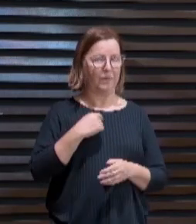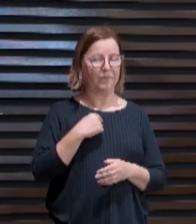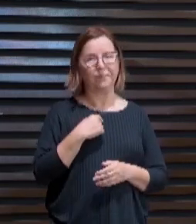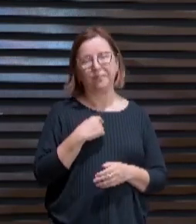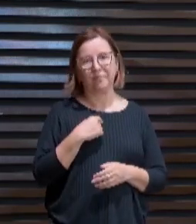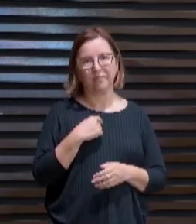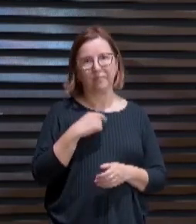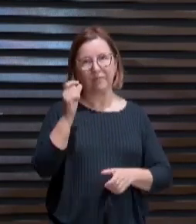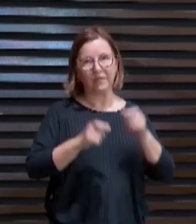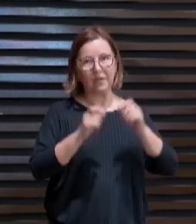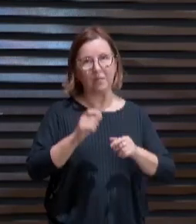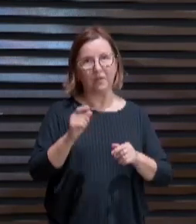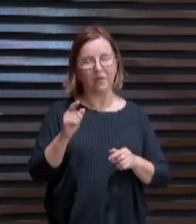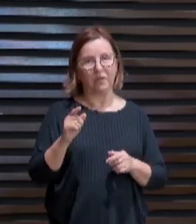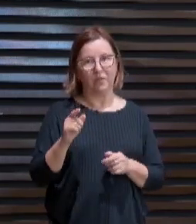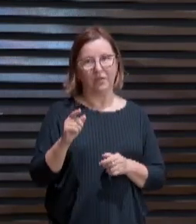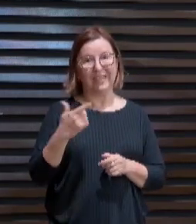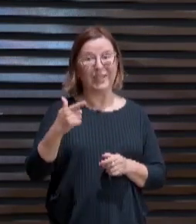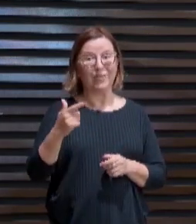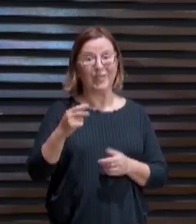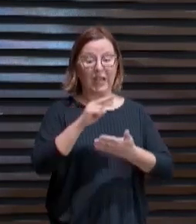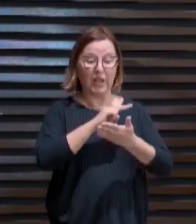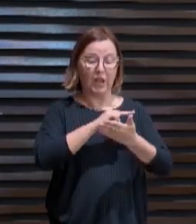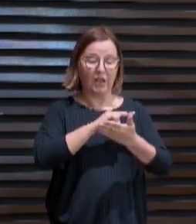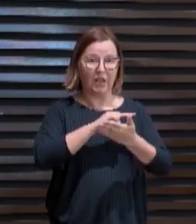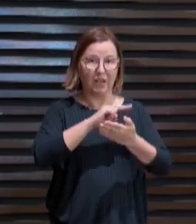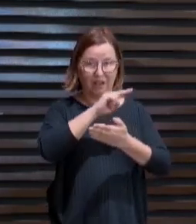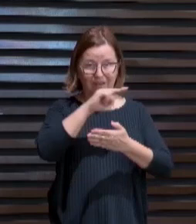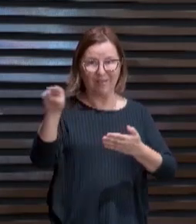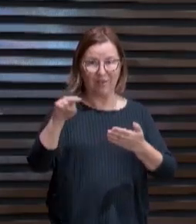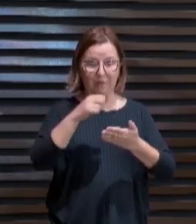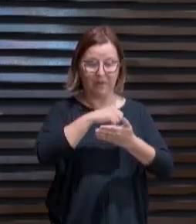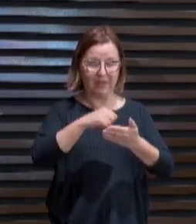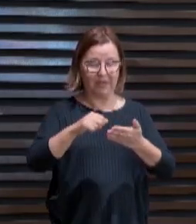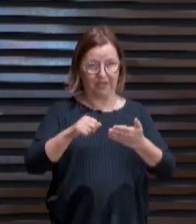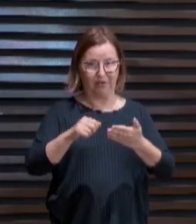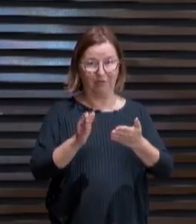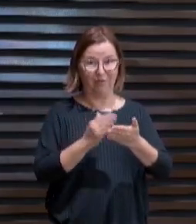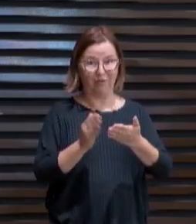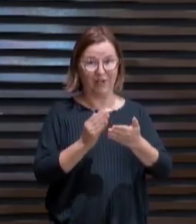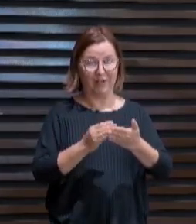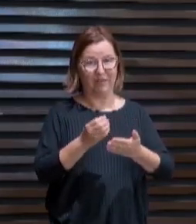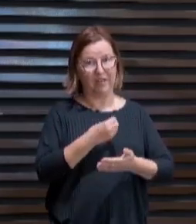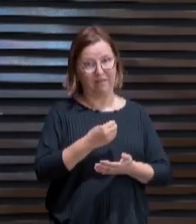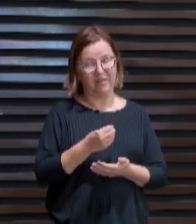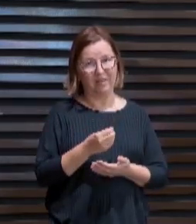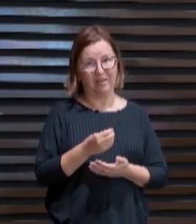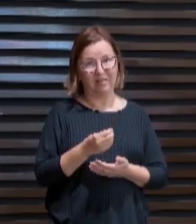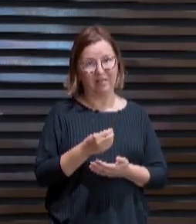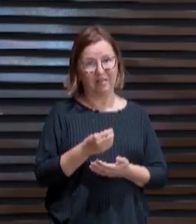Aqueles que não foram achados os nomes inscritos no livro da vida, eles são julgados pelos outros livros, que é o livro de cada um de